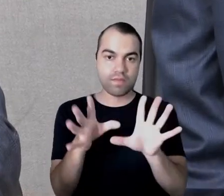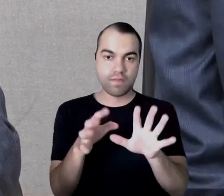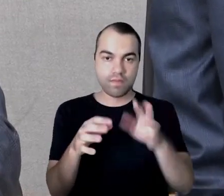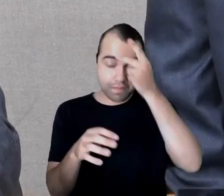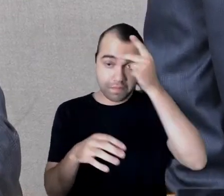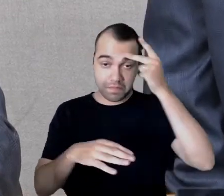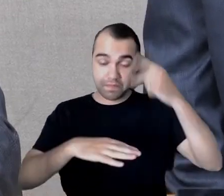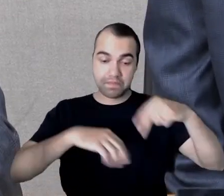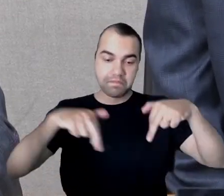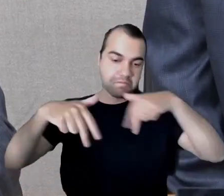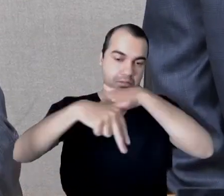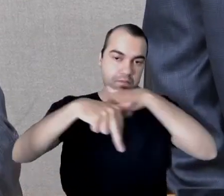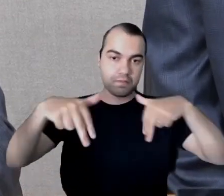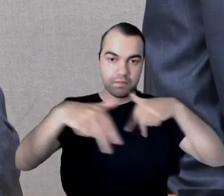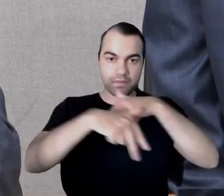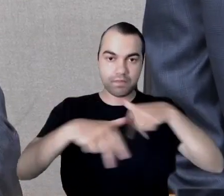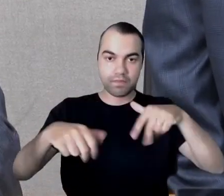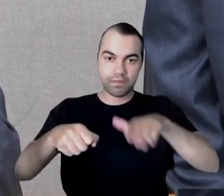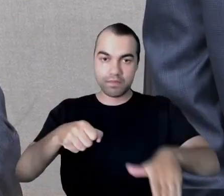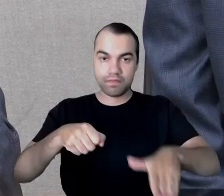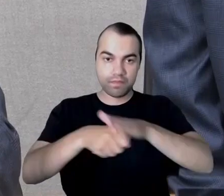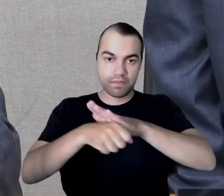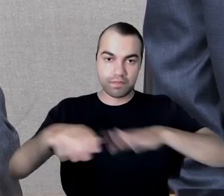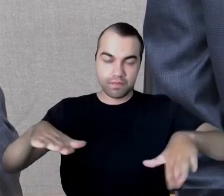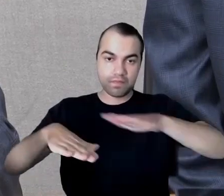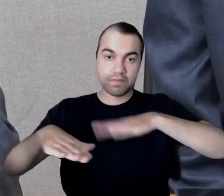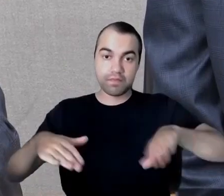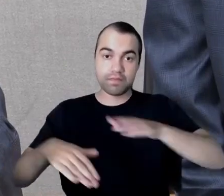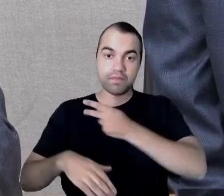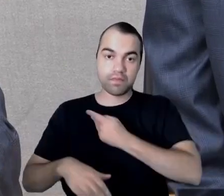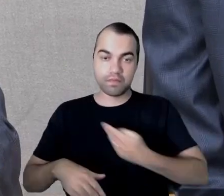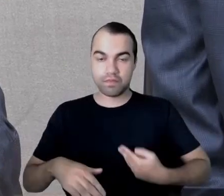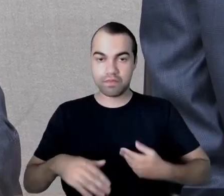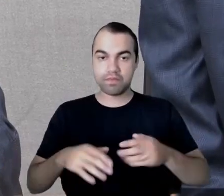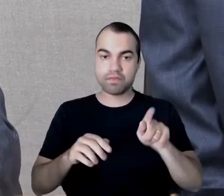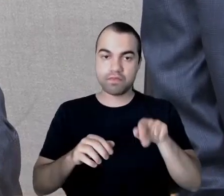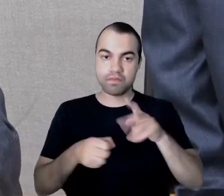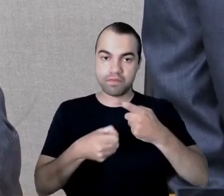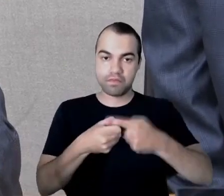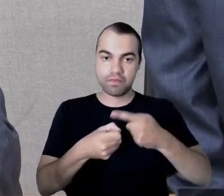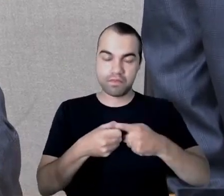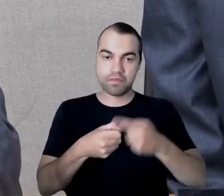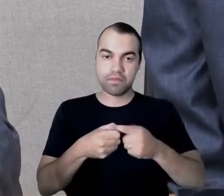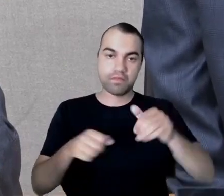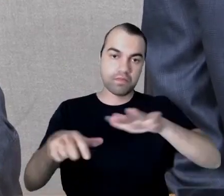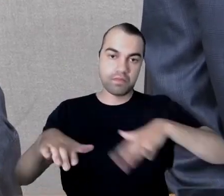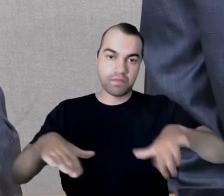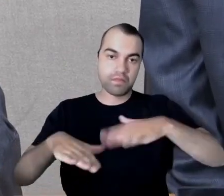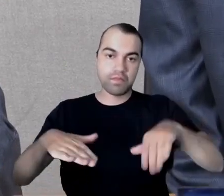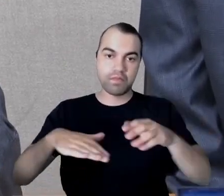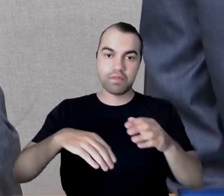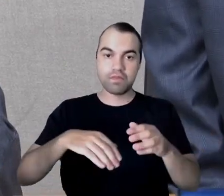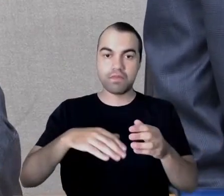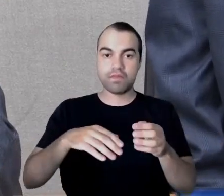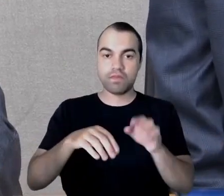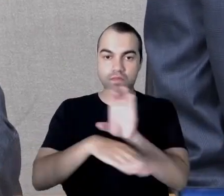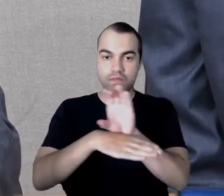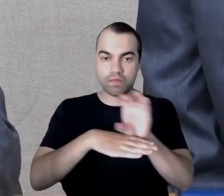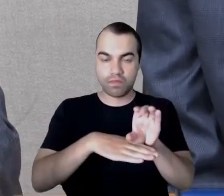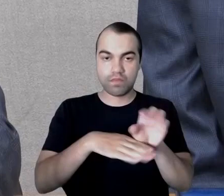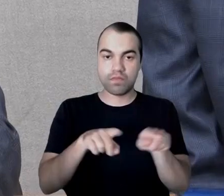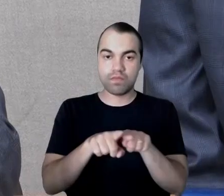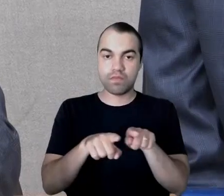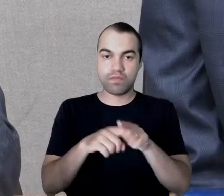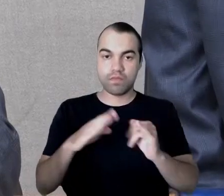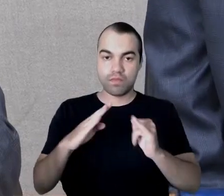do acesso a logradouros e equipamentos de uso comunitário áreas comerciais institucionais e a mobiliários assegura ainda a